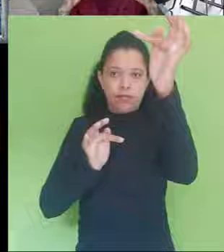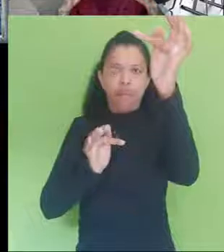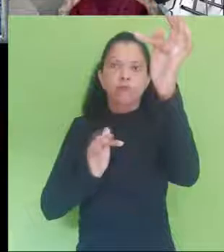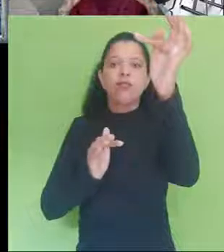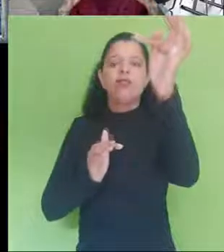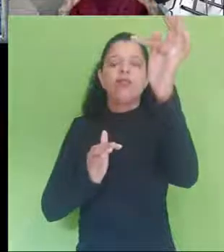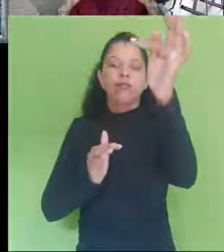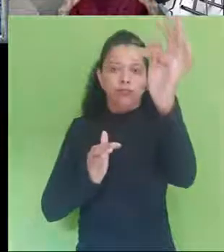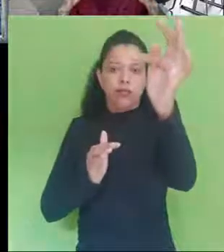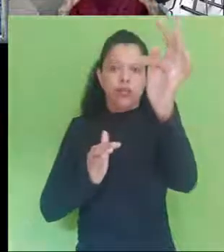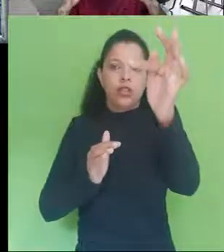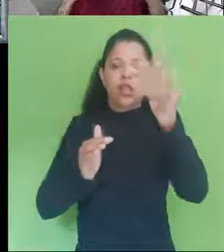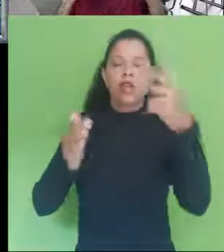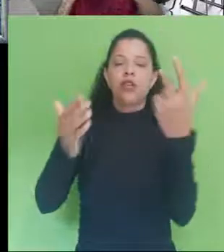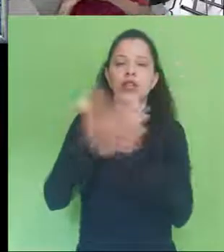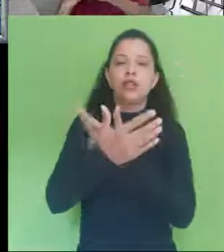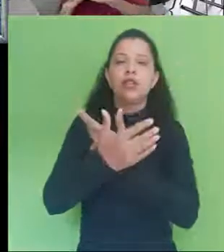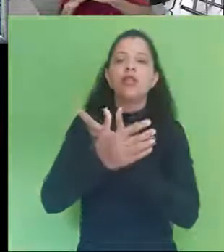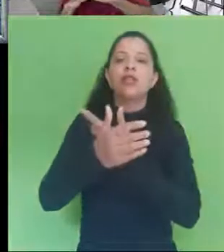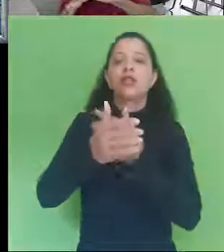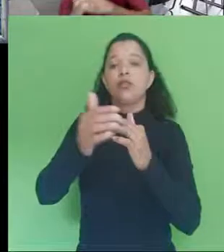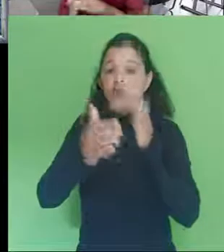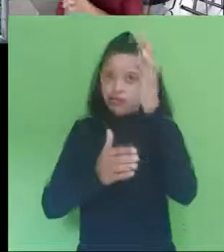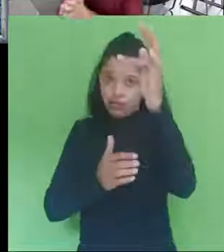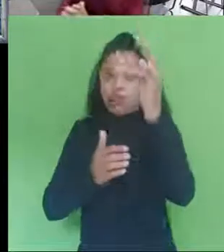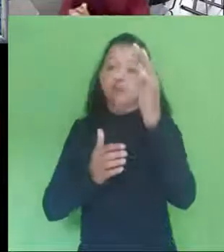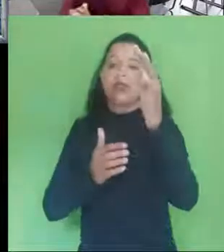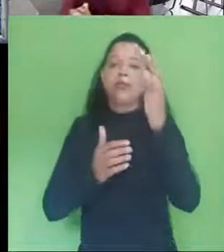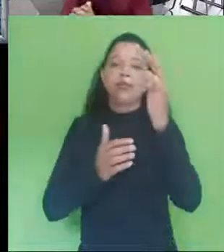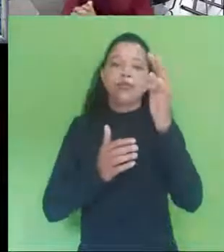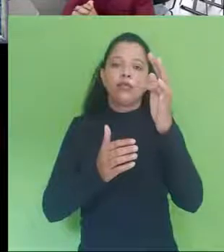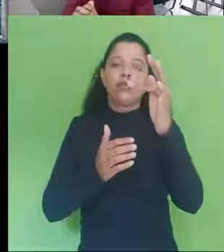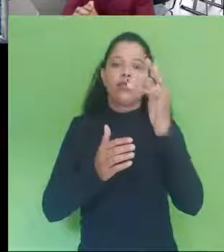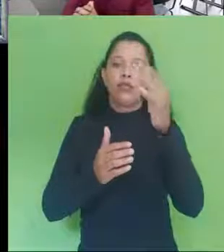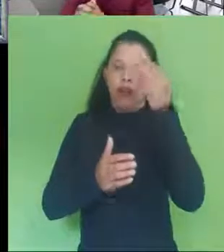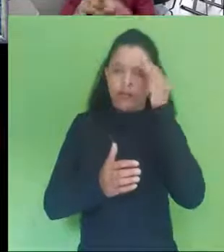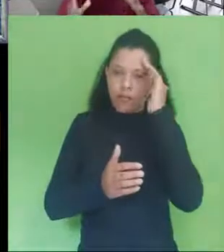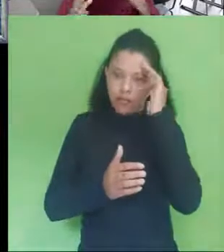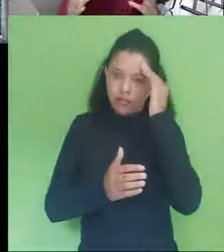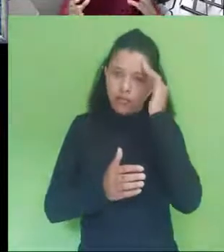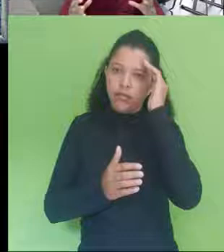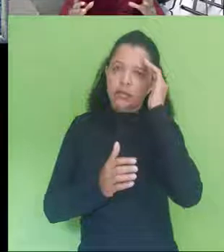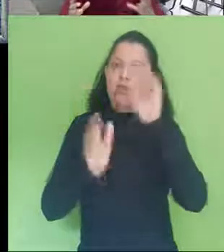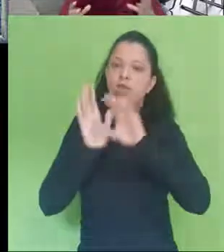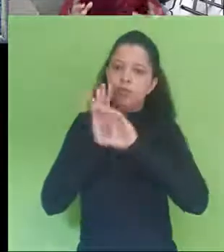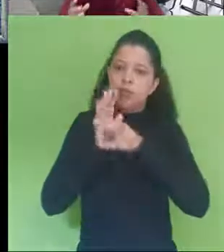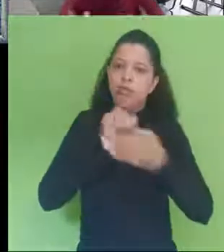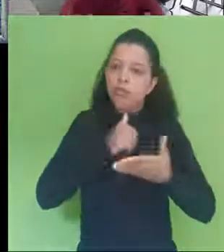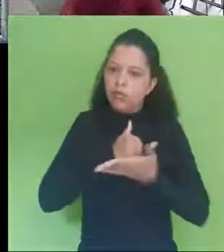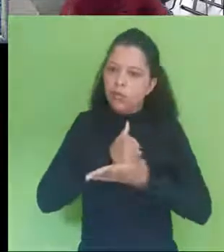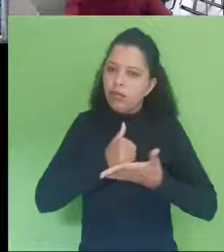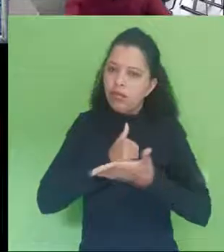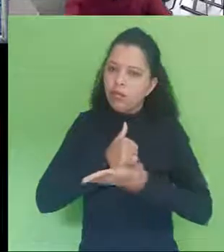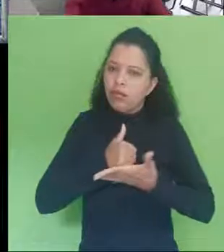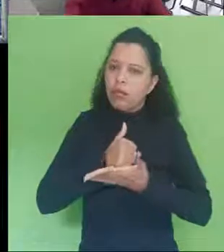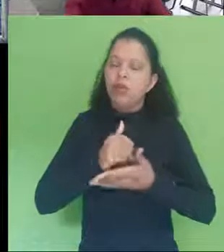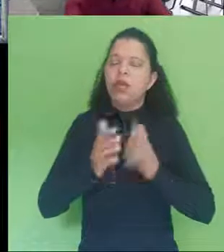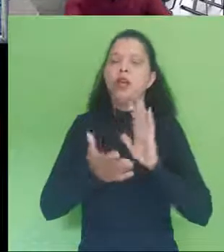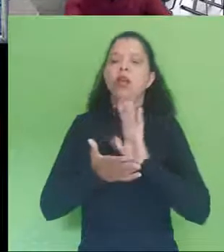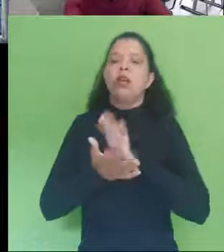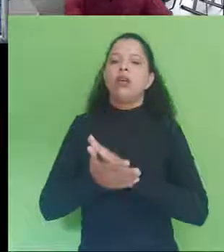condições para conectar aquilo que vai ser o futuro. Entendido, então, esse conceito